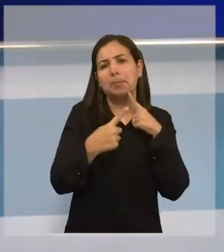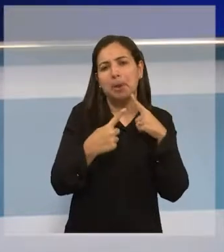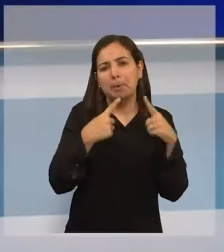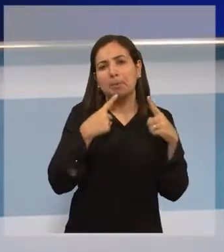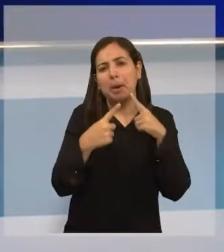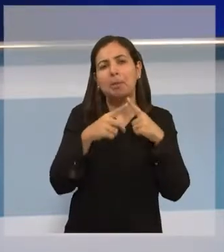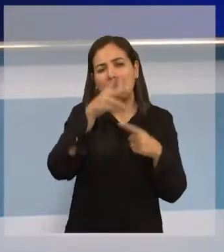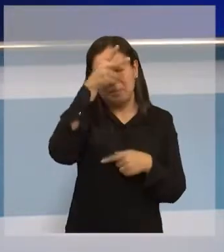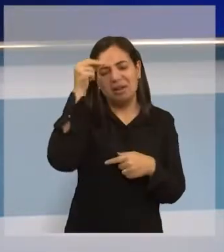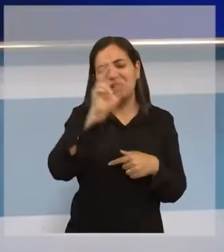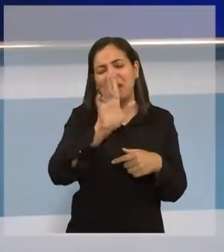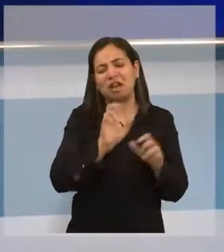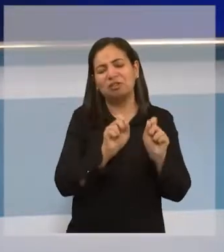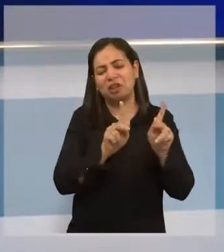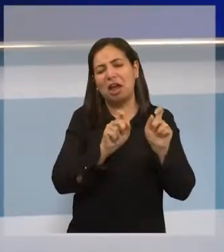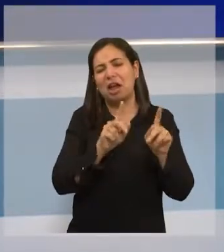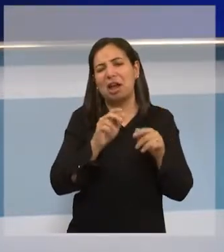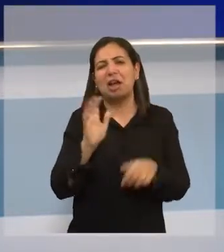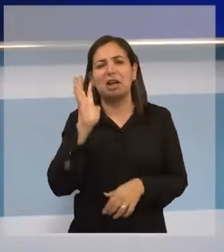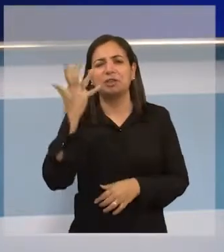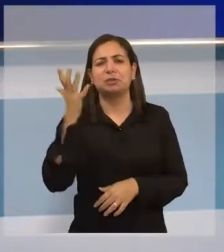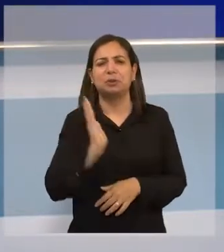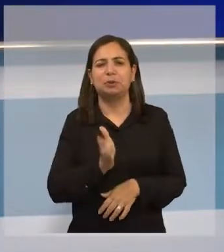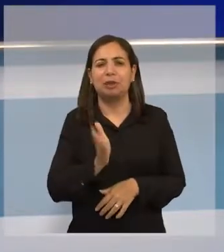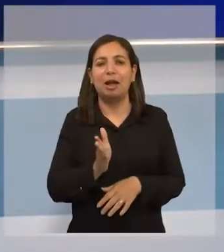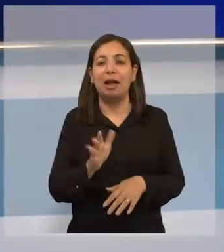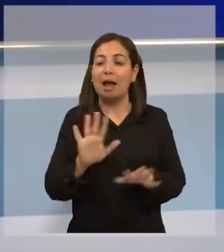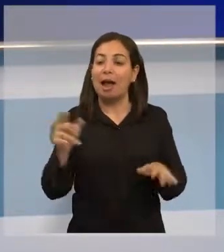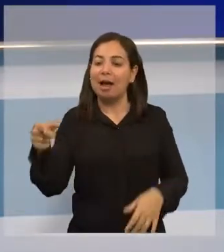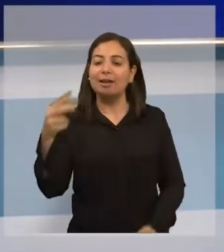dizia ao prefeito que estava tudo resolvido e pronto. Ali ele se